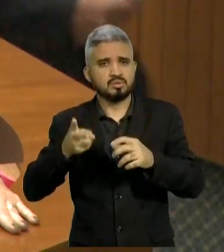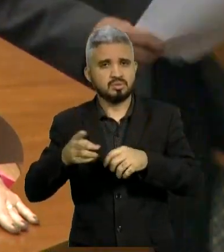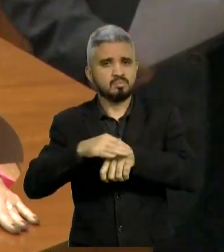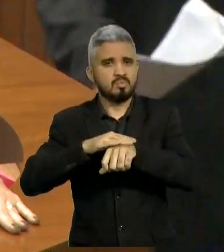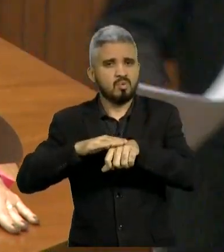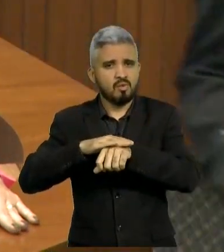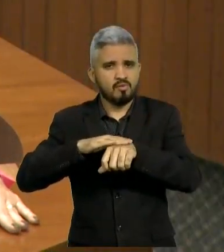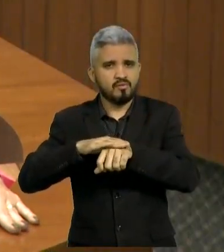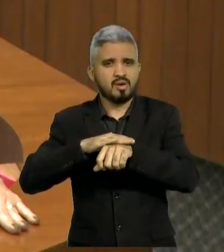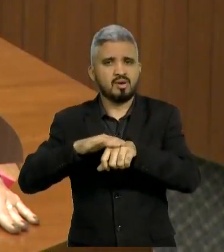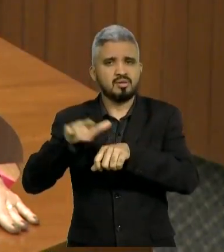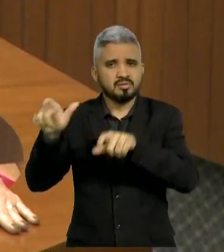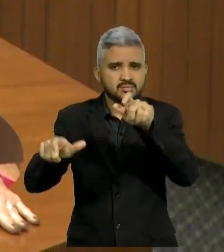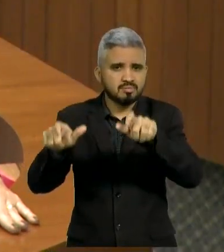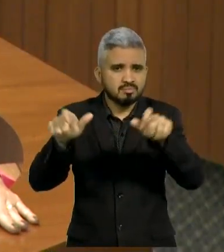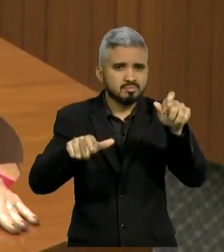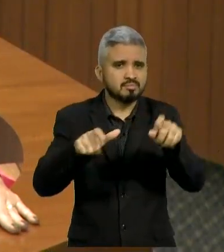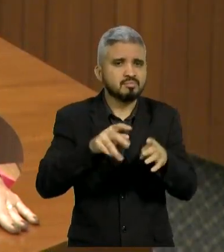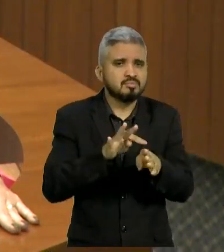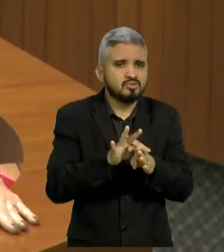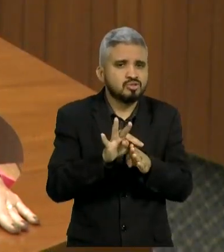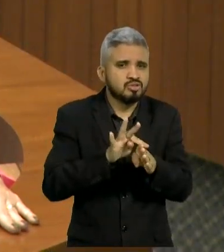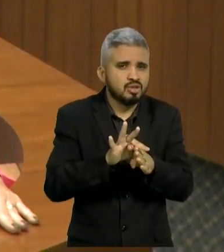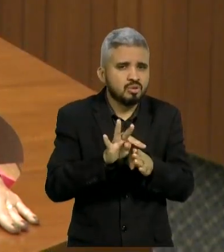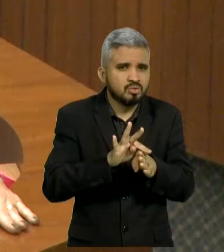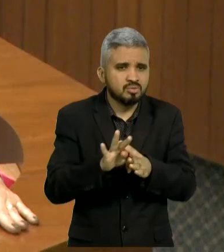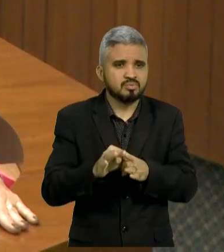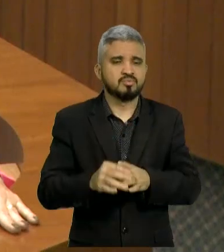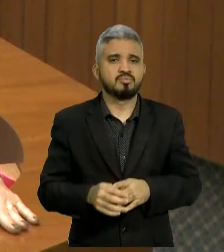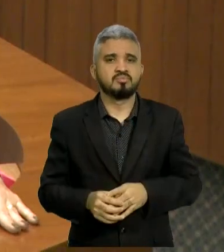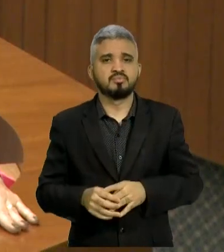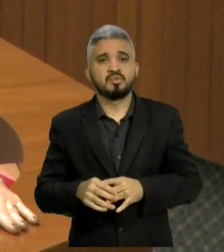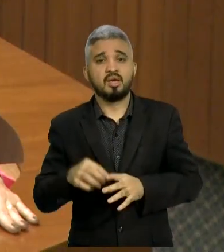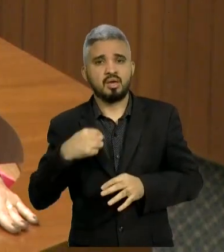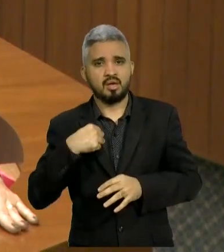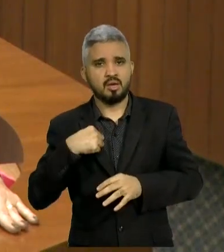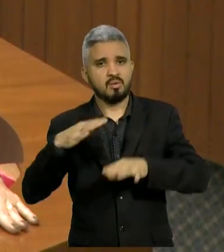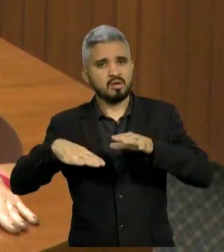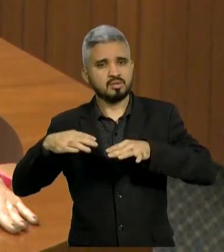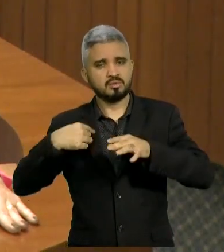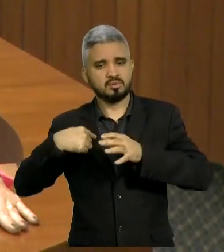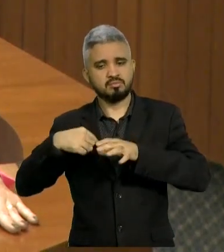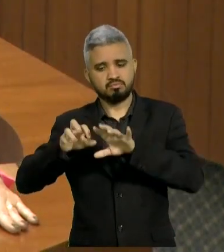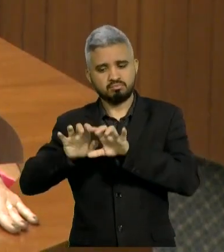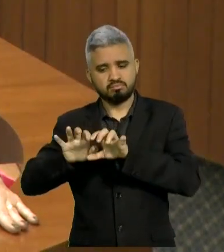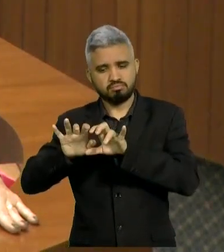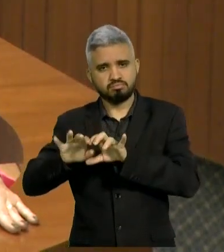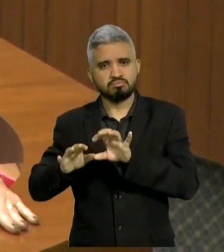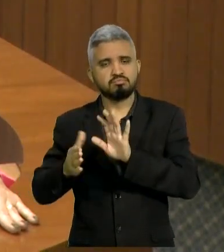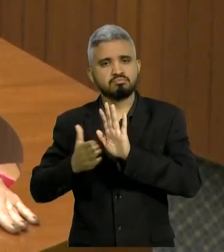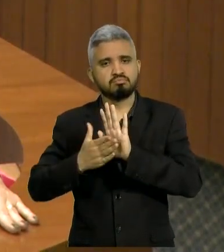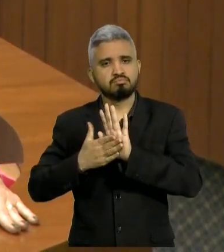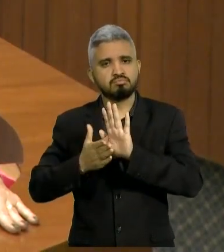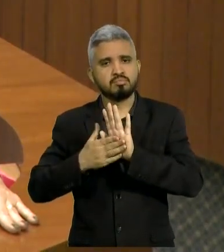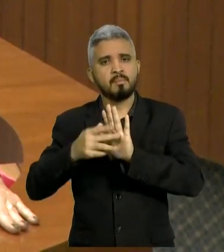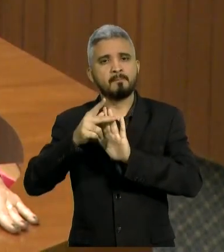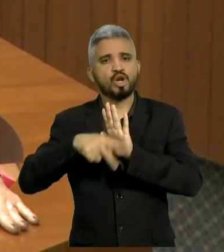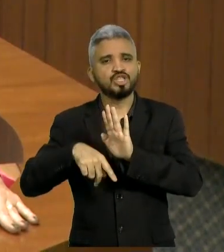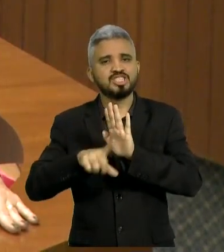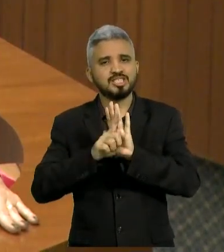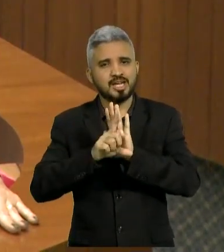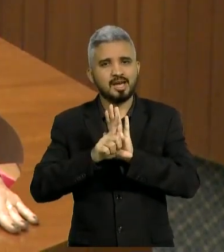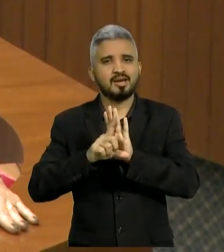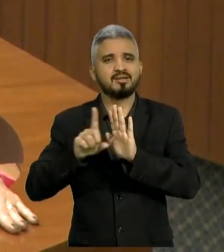esse enfrentamento à violência contra as crianças e adolescentes no estado do Maranhão, mas a gente vê também